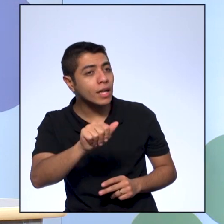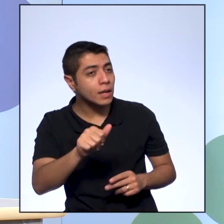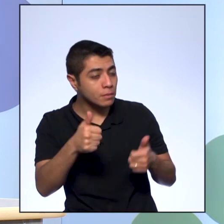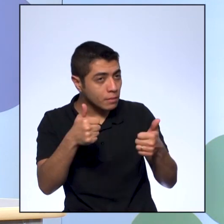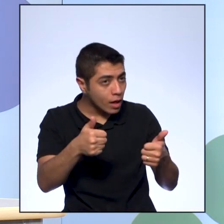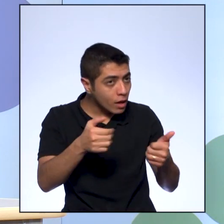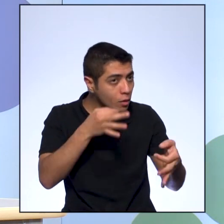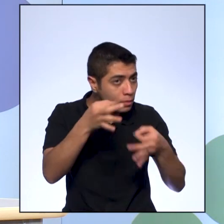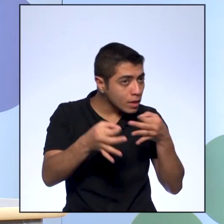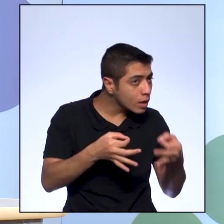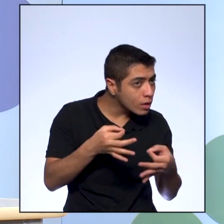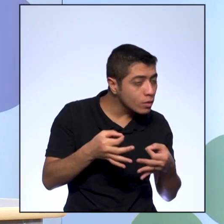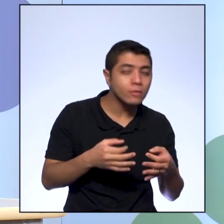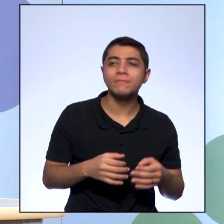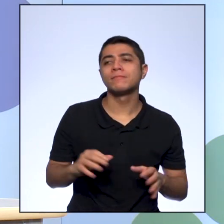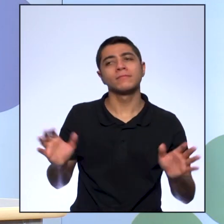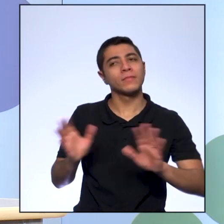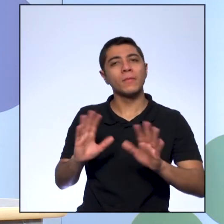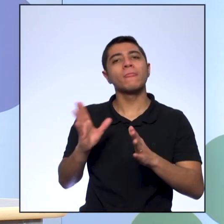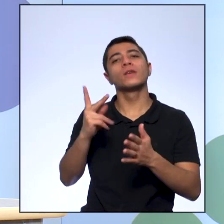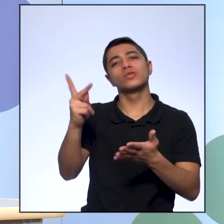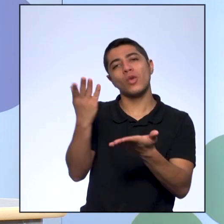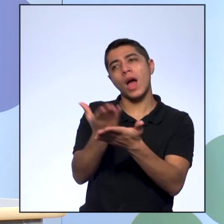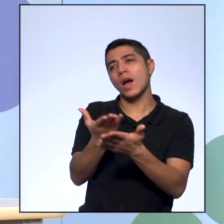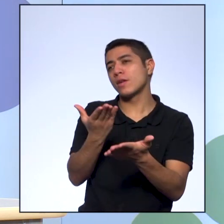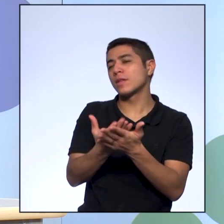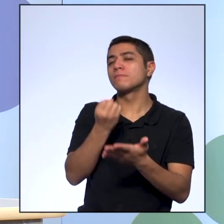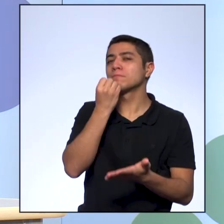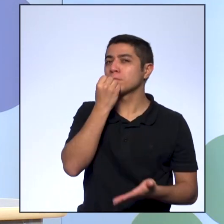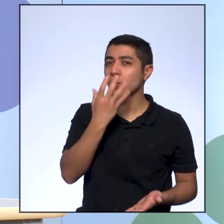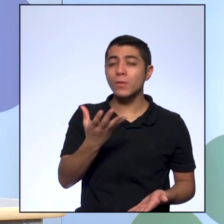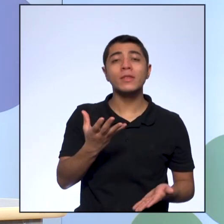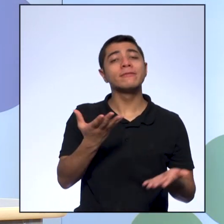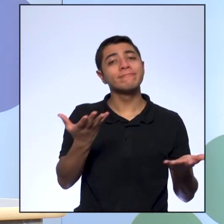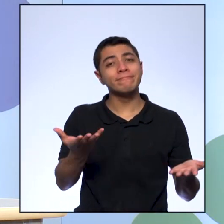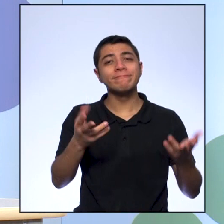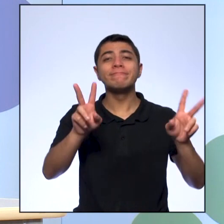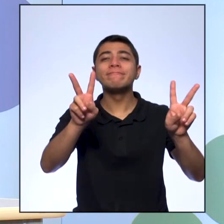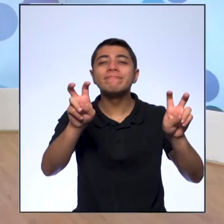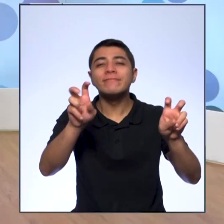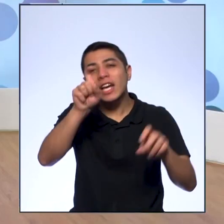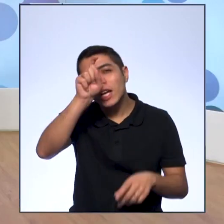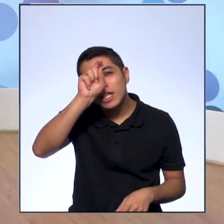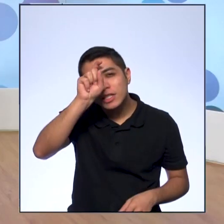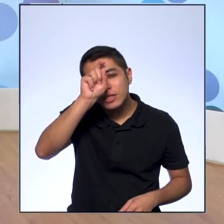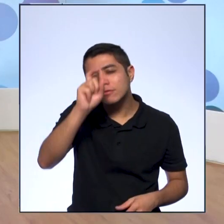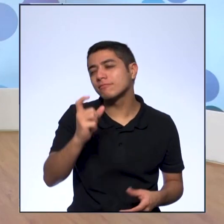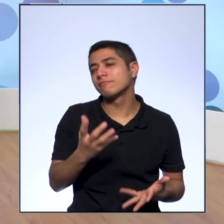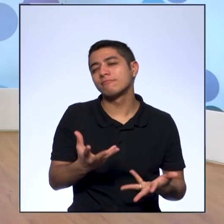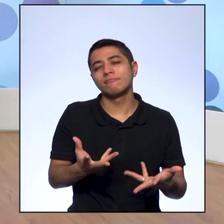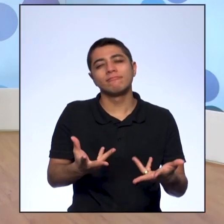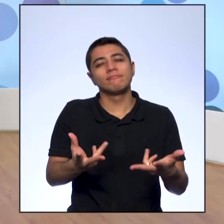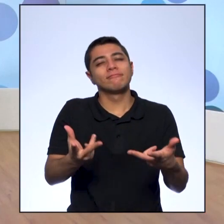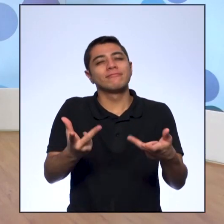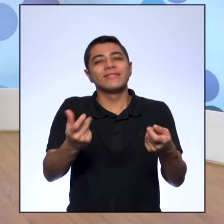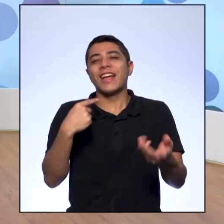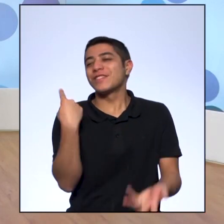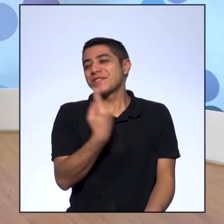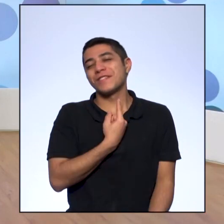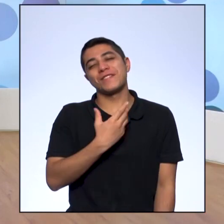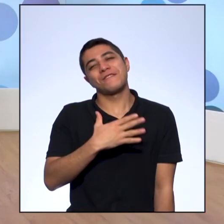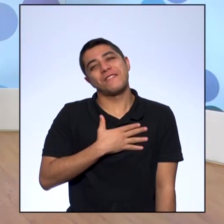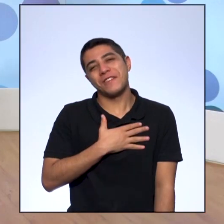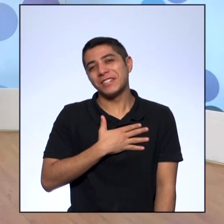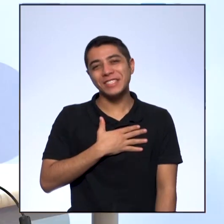É sempre bom estudar o Egito, né? É uma matéria assim extremamente fascinante. É fascinante. Que nós gostamos muito, né? É, a gente gosta muito. Quando termina os